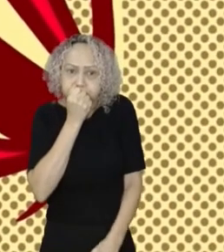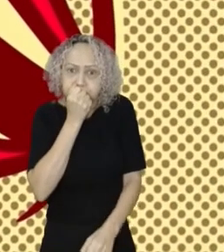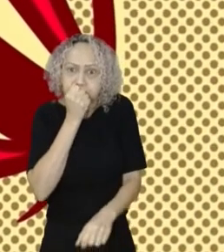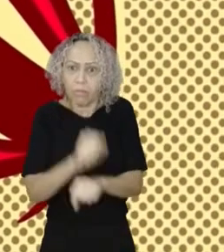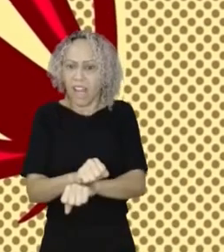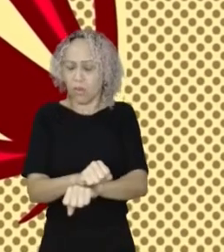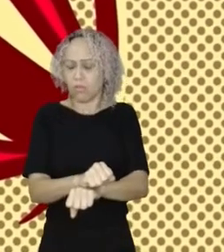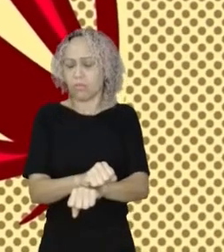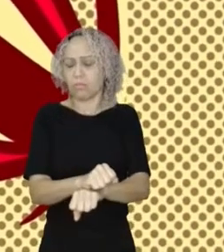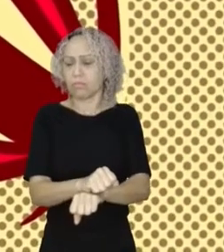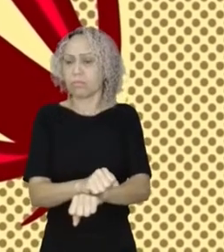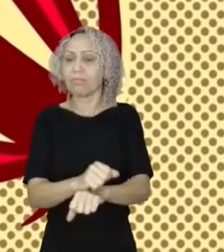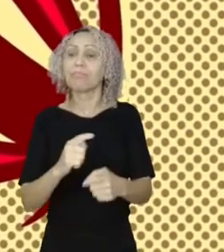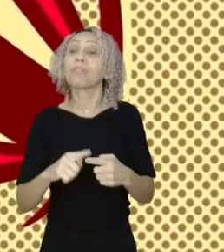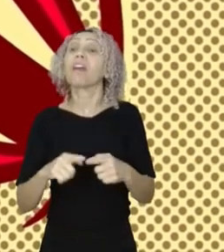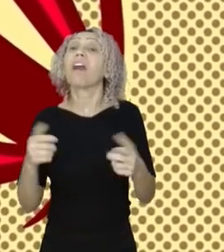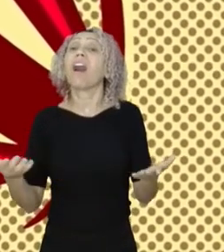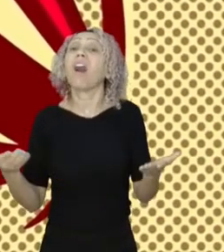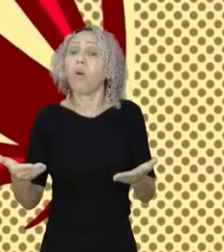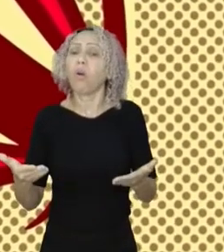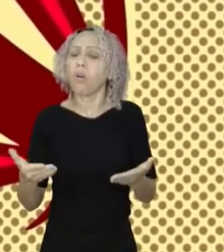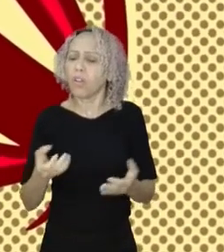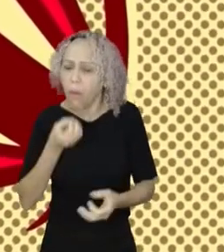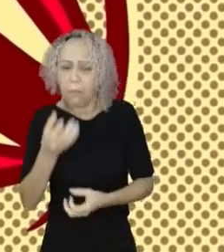agora eu vou falar.